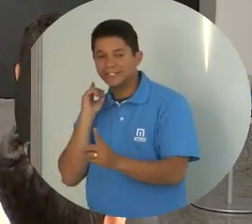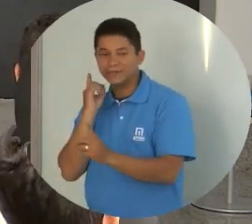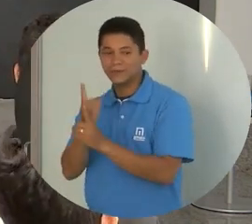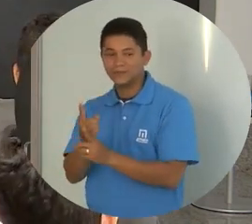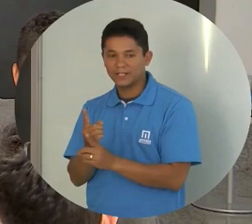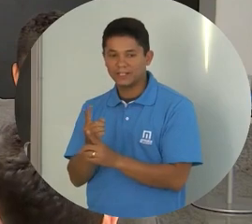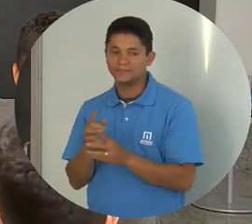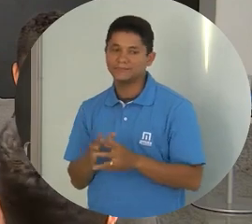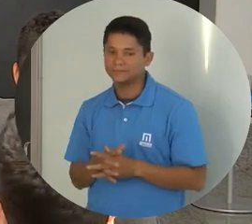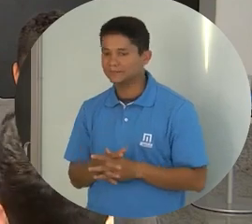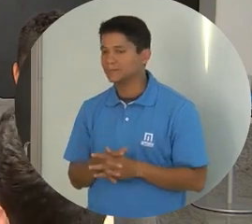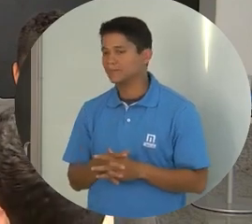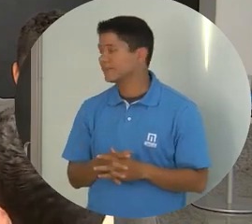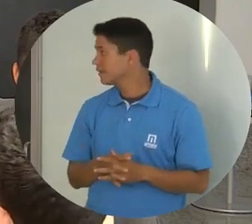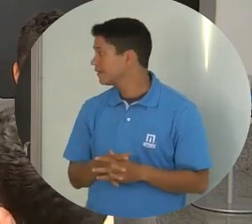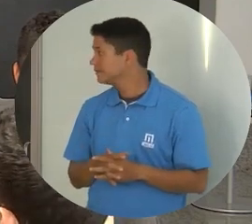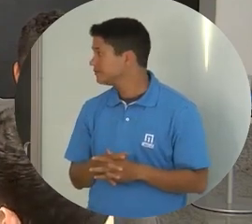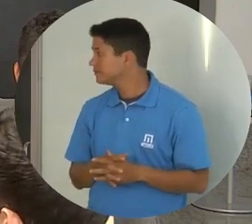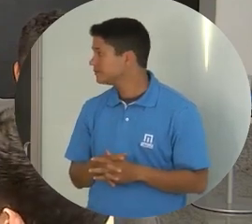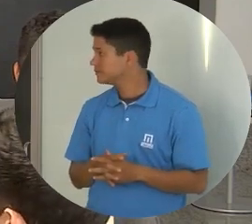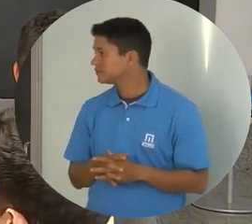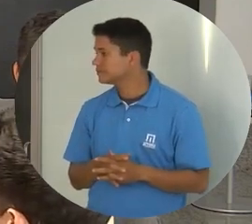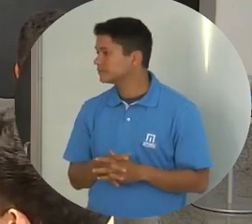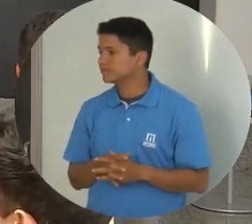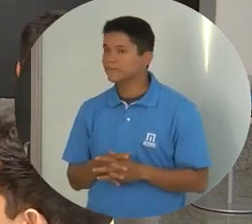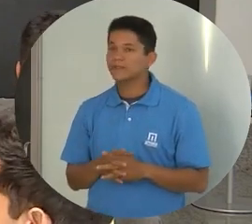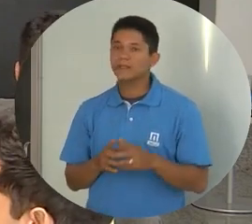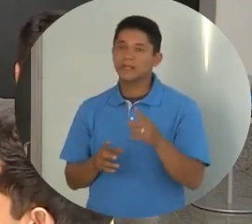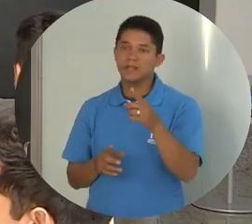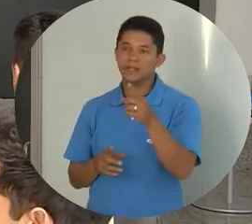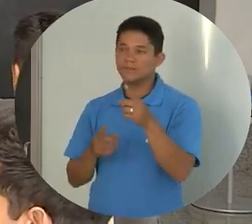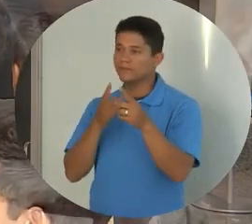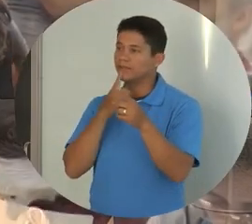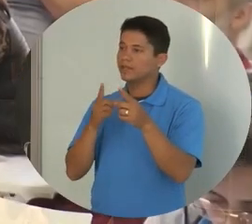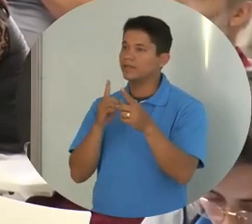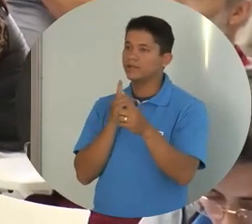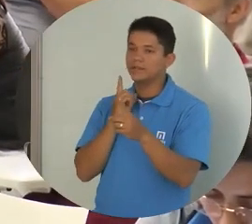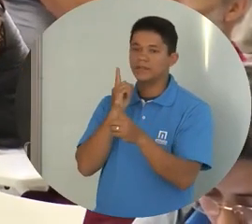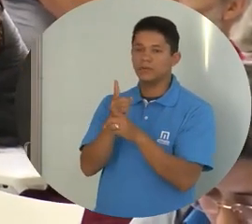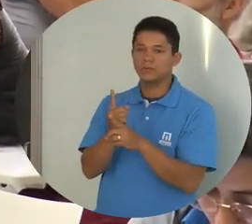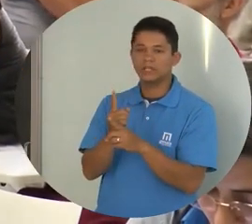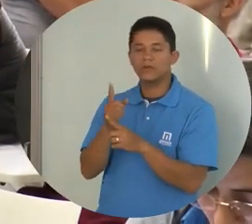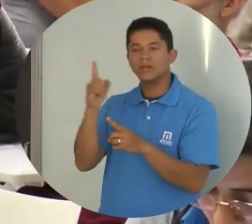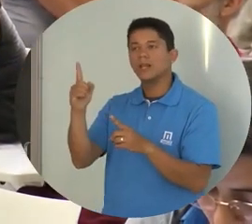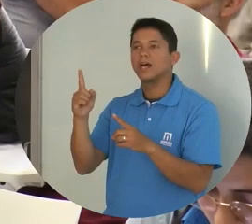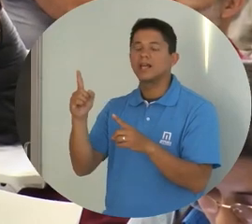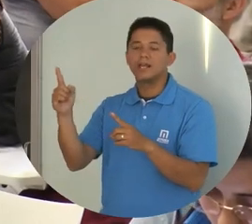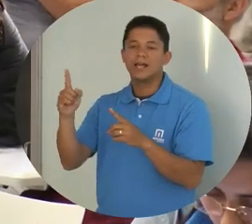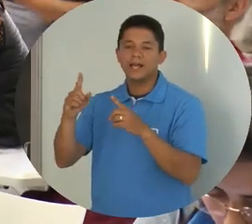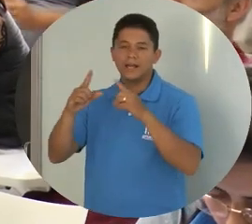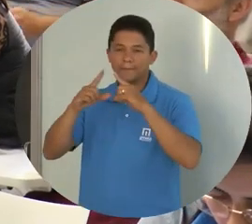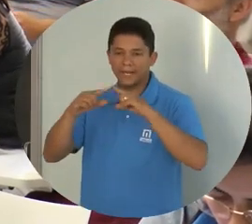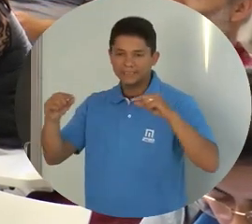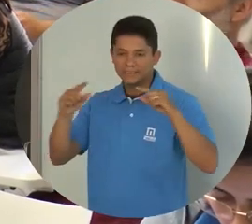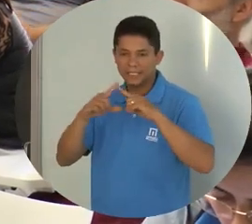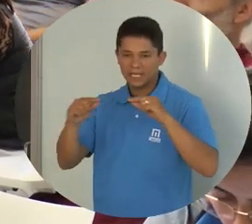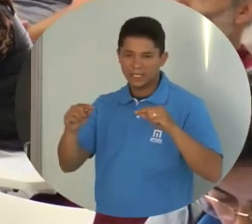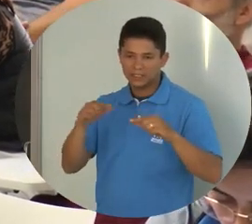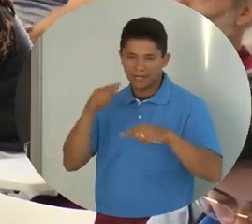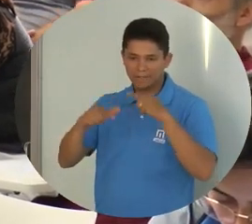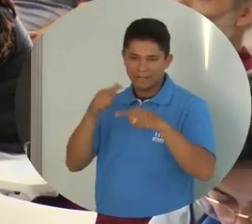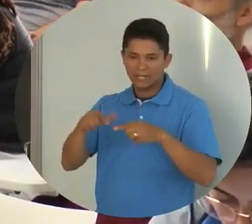pessoa que trabalha numa dessas agências de Brasília, e ele estava comentando